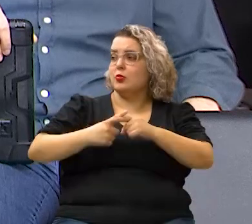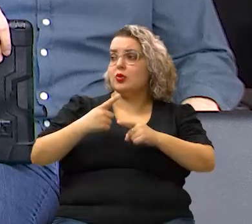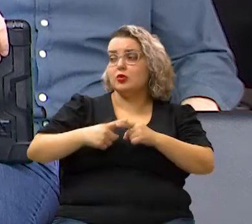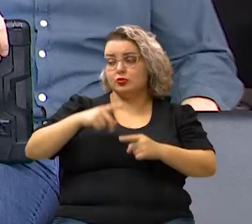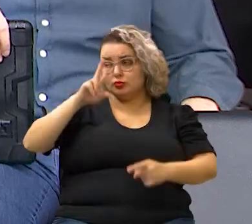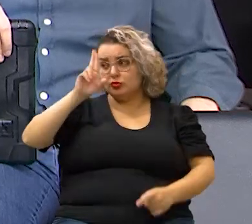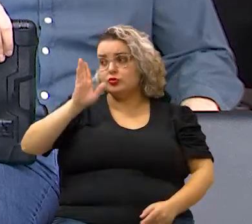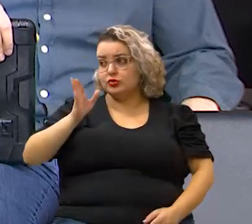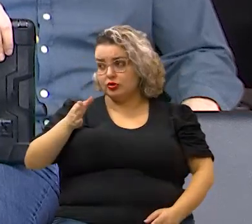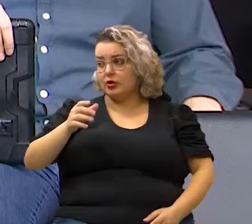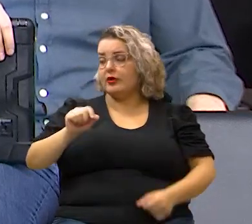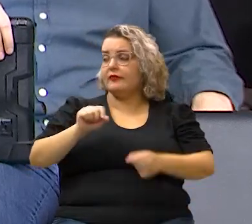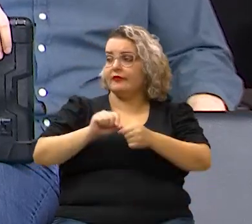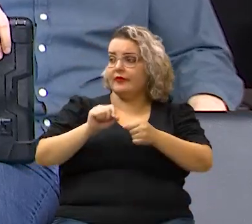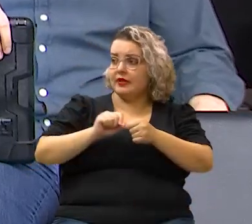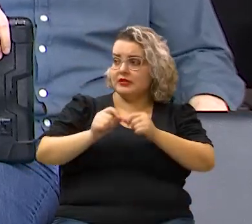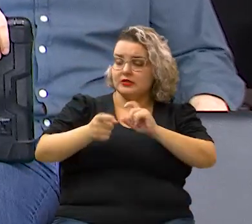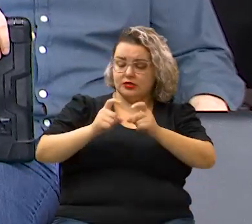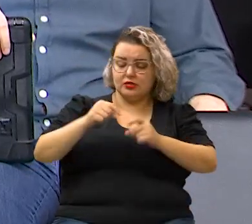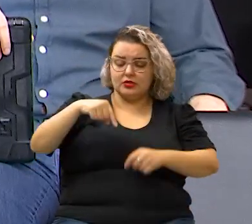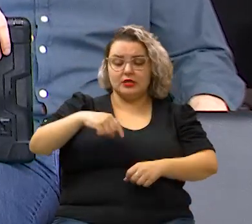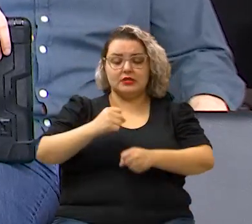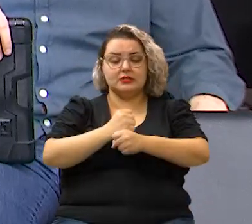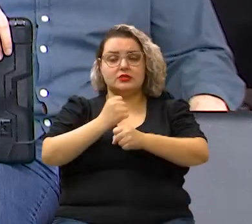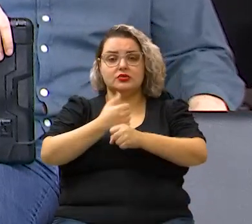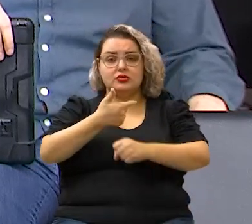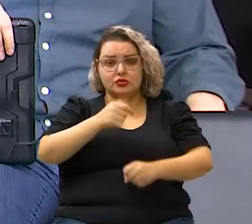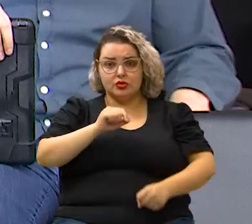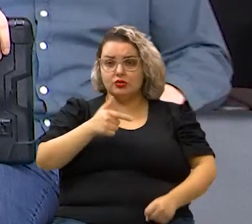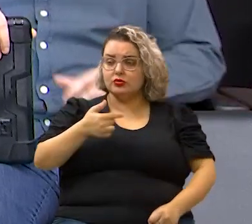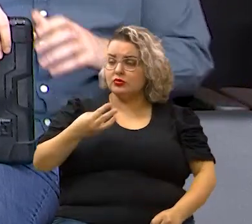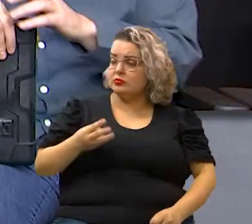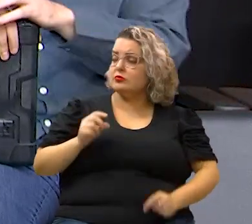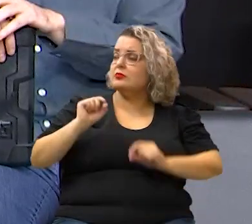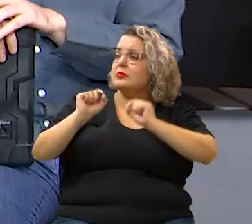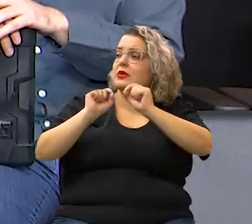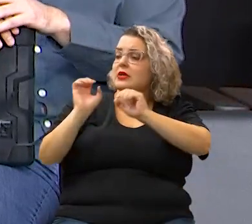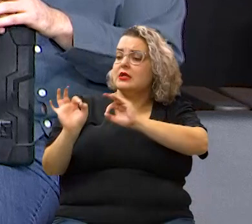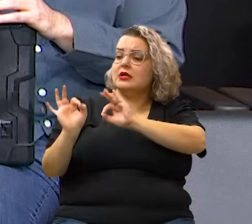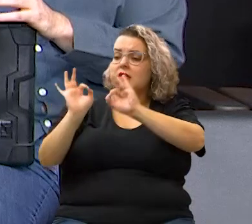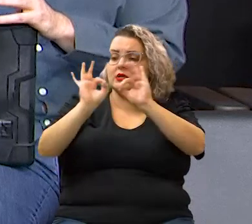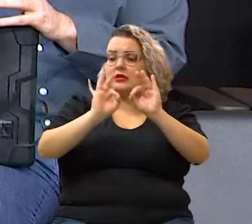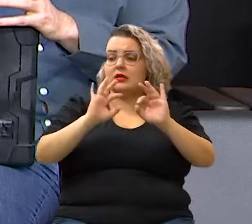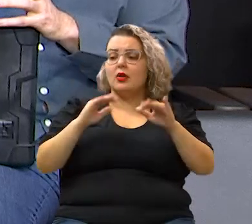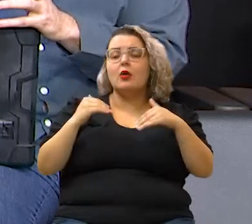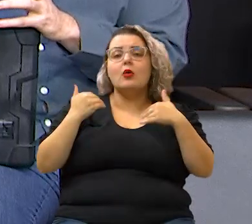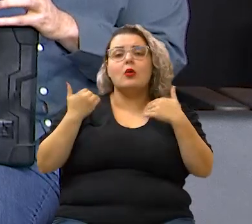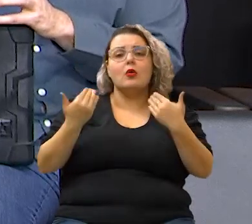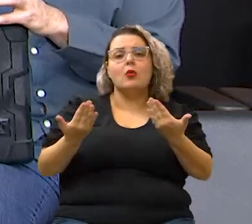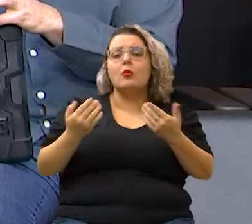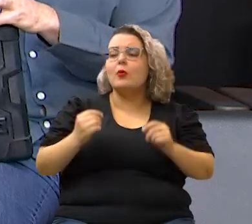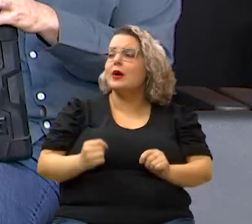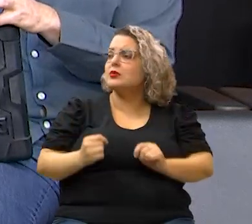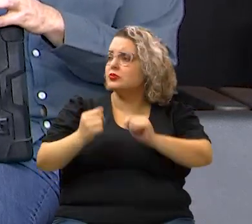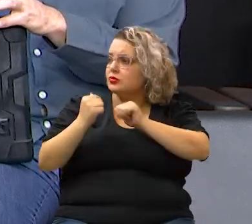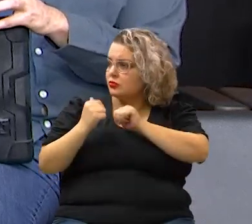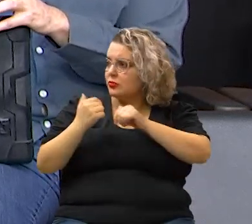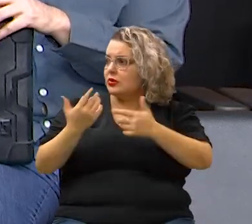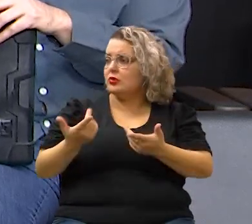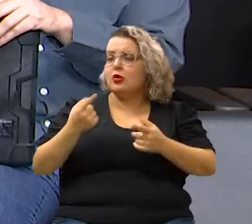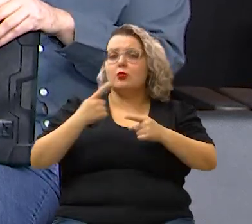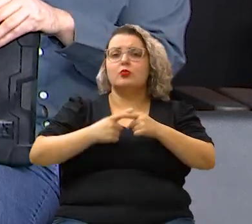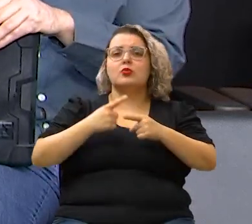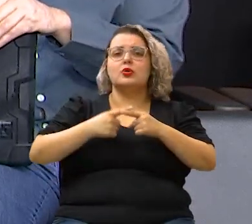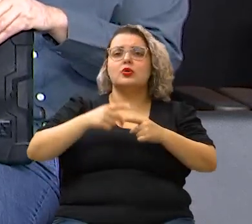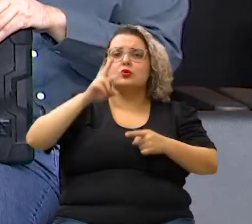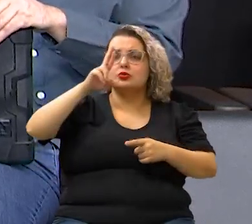porque o senhor já fez reunião neste ano de 2023. Para quem está nos acompanhando, quais seriam os benefícios?